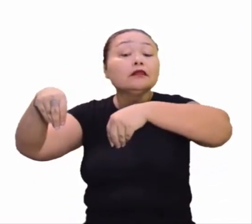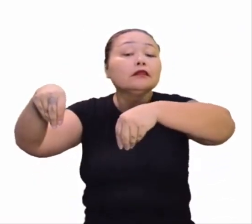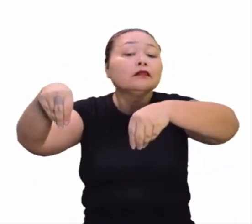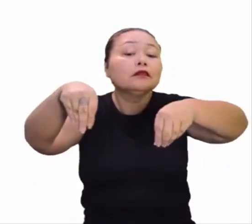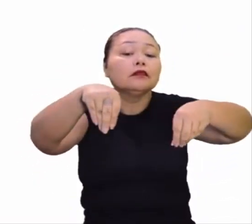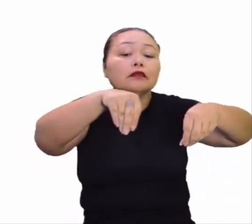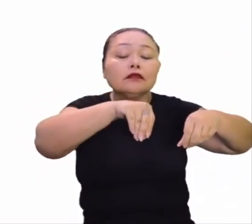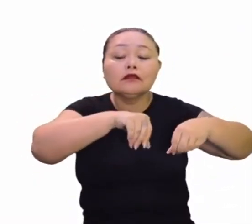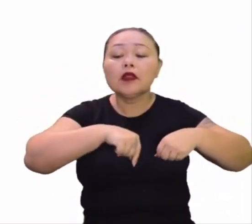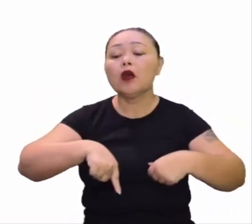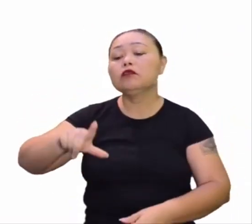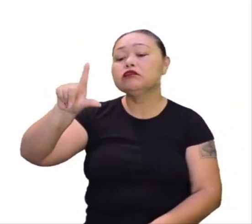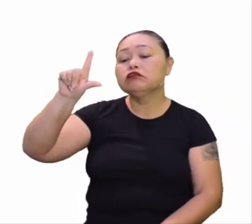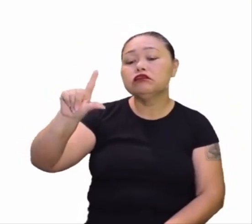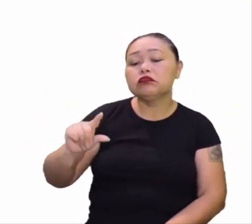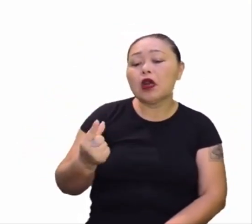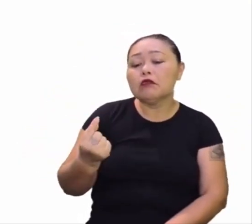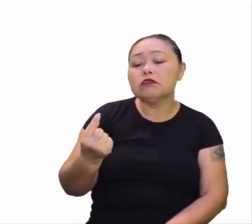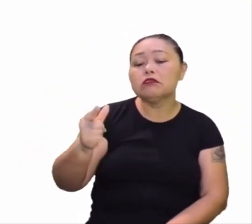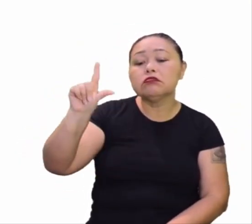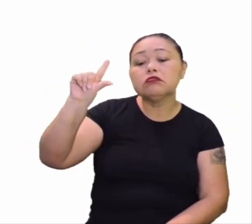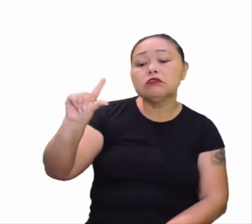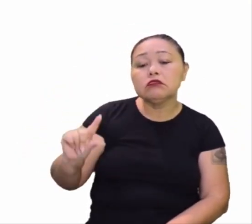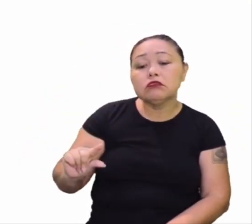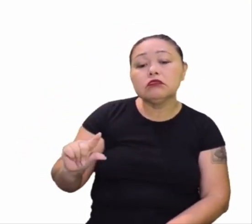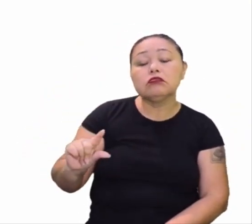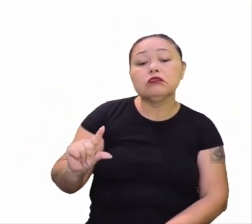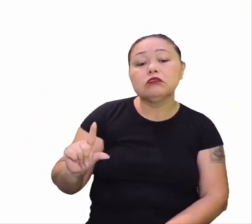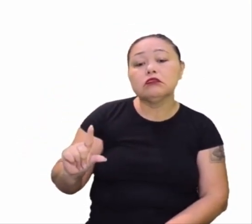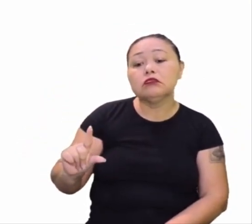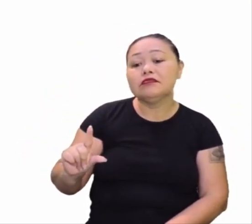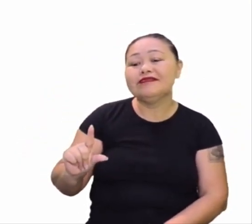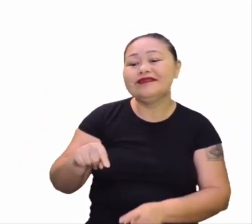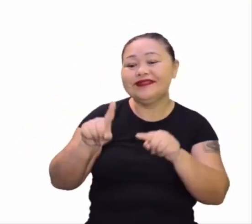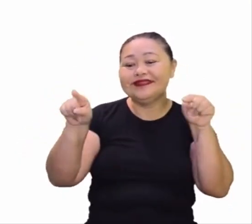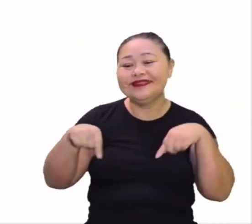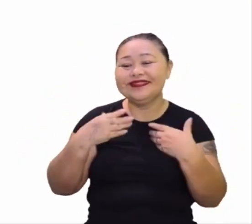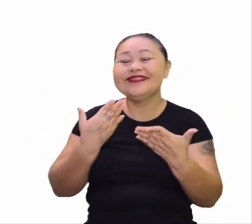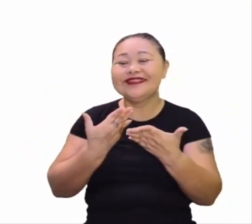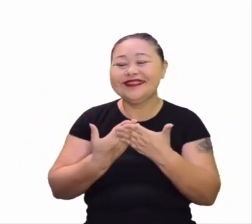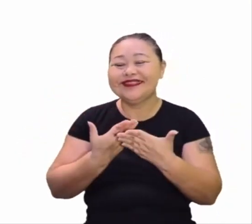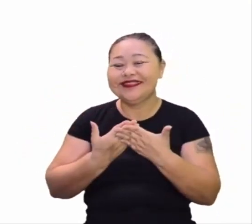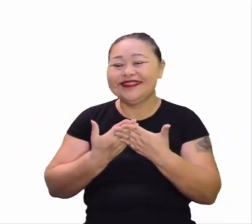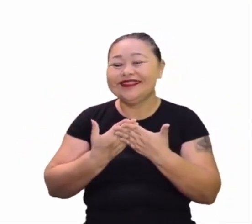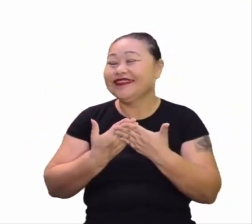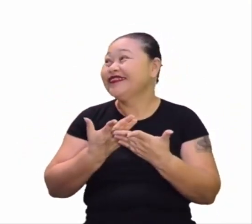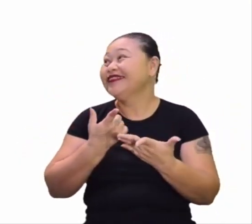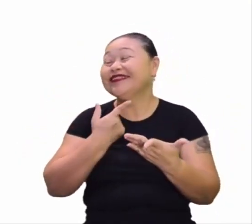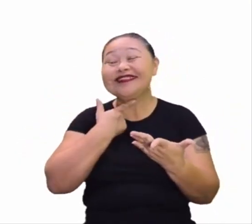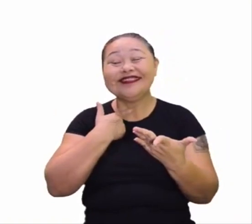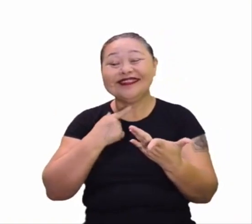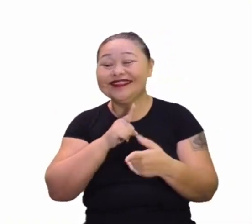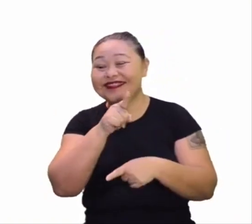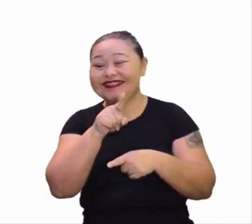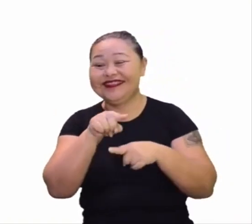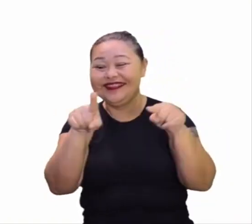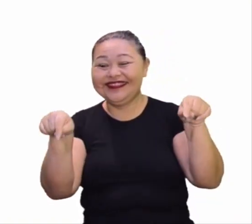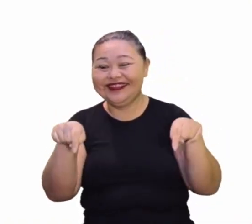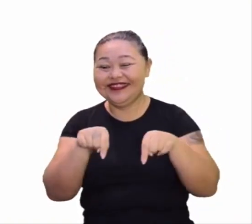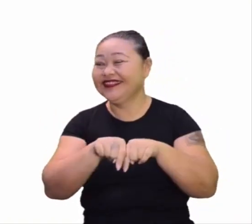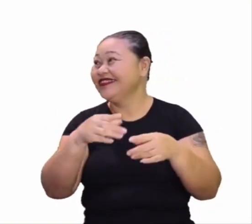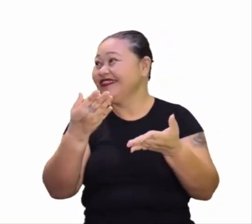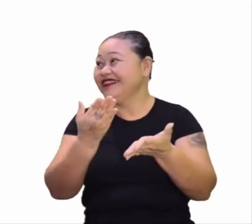terra, nós explicamos isso em sala de aula. Em sala de aula, não, olha só o que eu falei, Rogério. É a vontade de ter sala de aula, né, Rogério? A